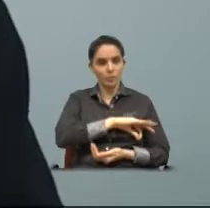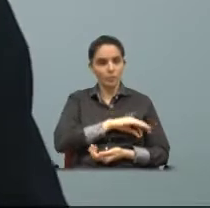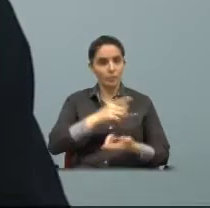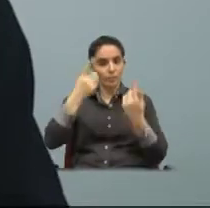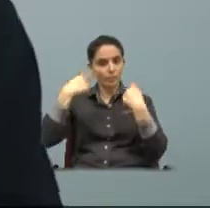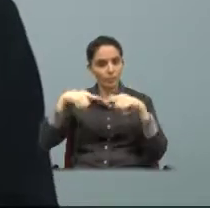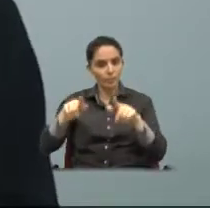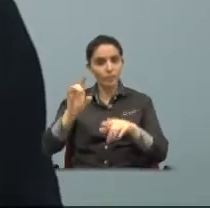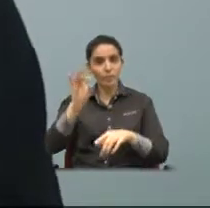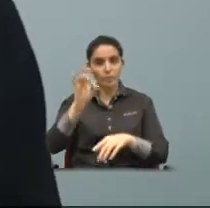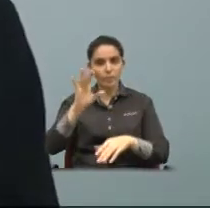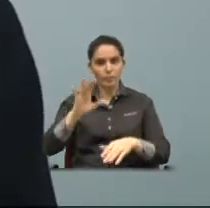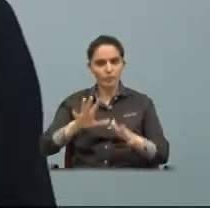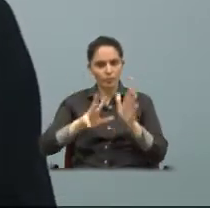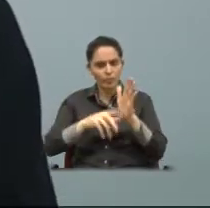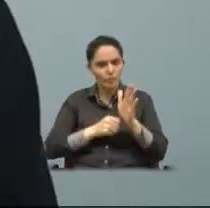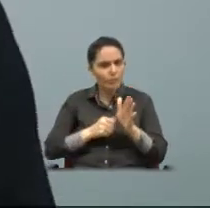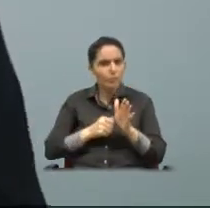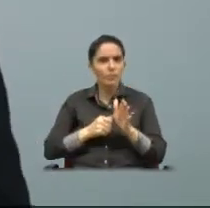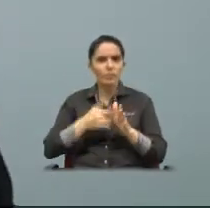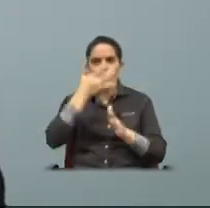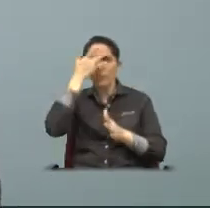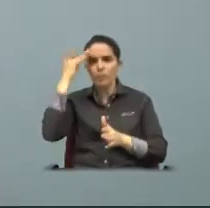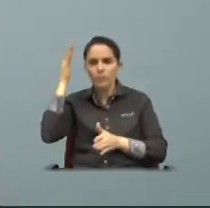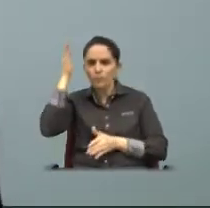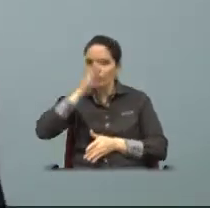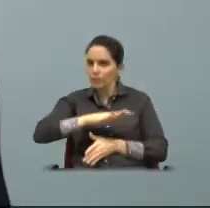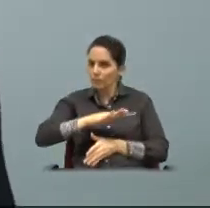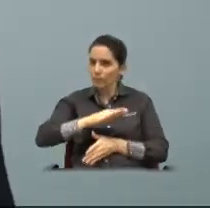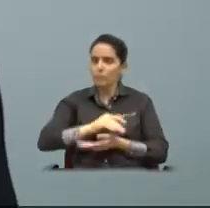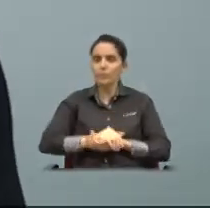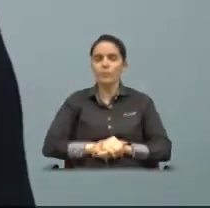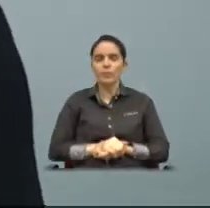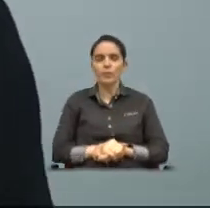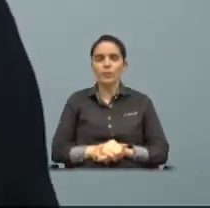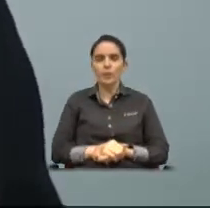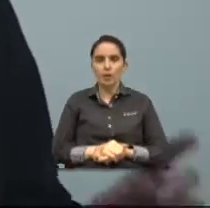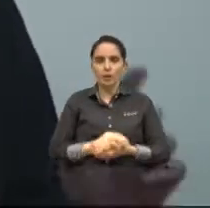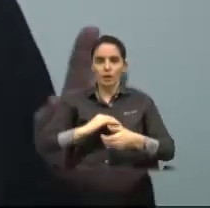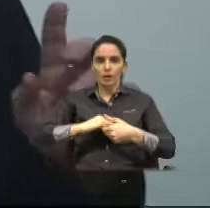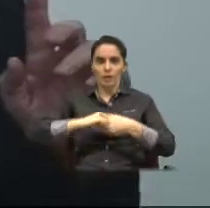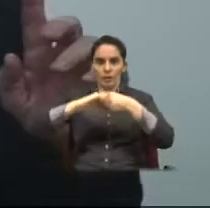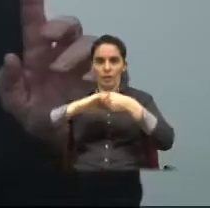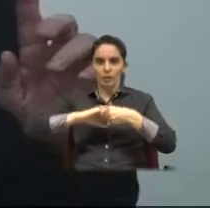mal. Então, quero parabenizar, Cleito, pela